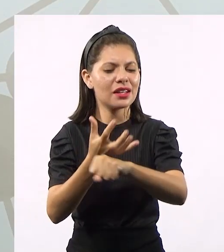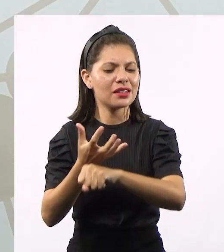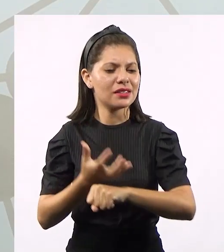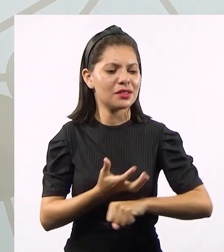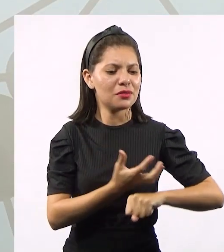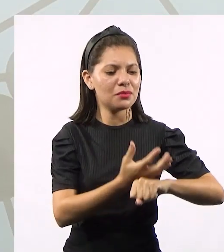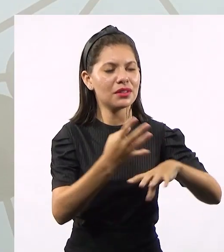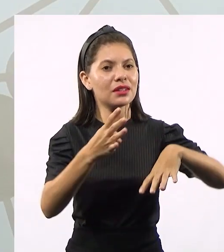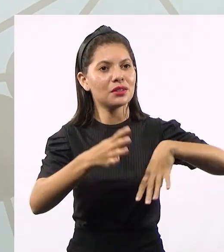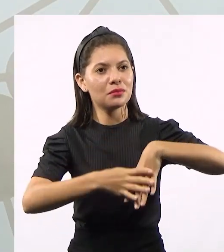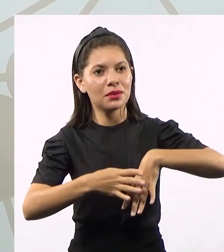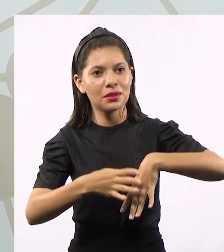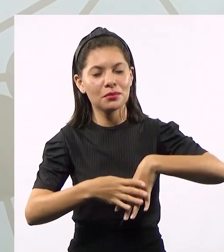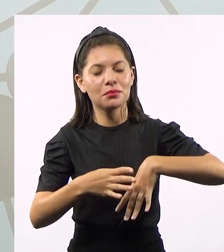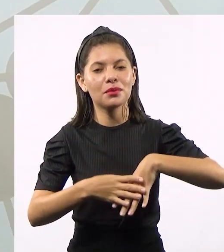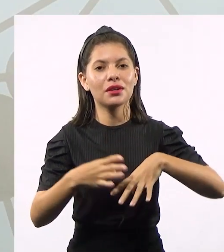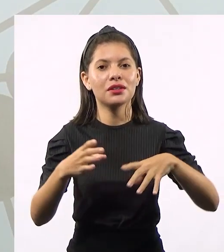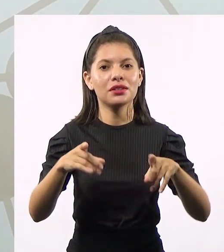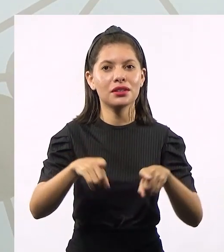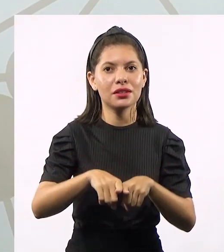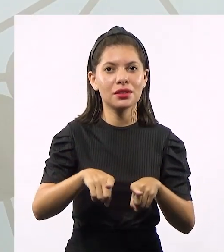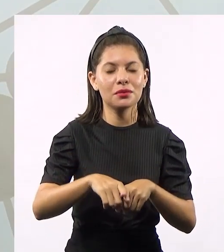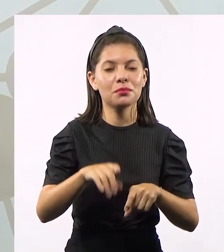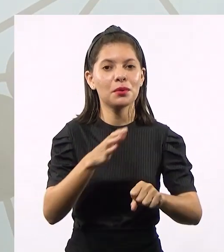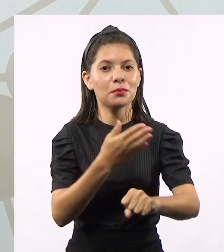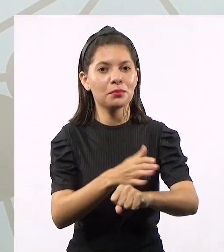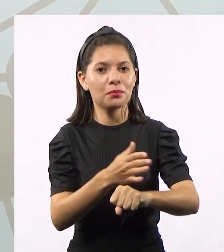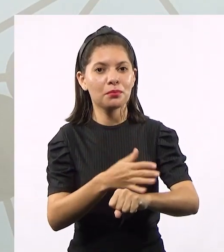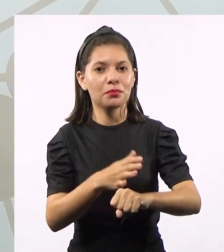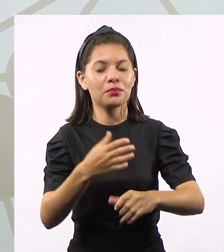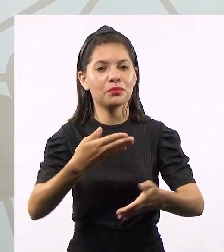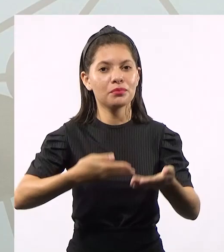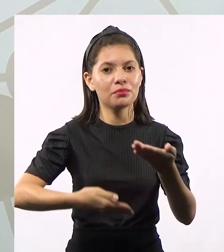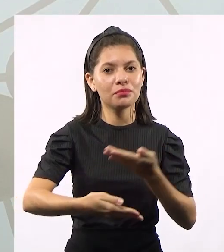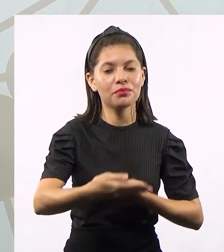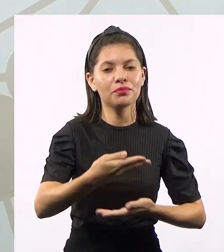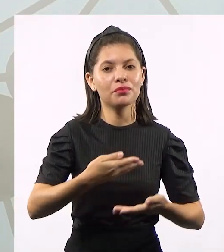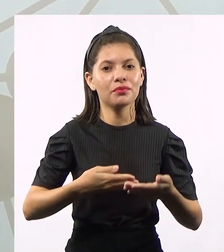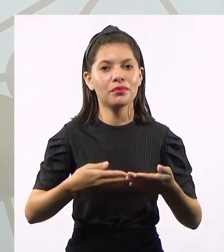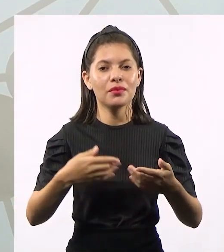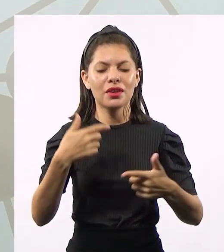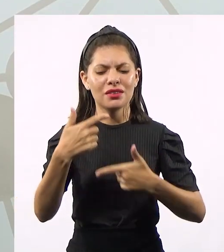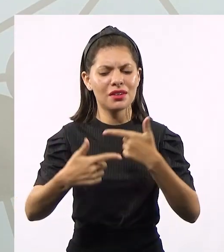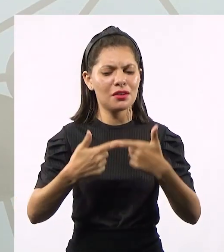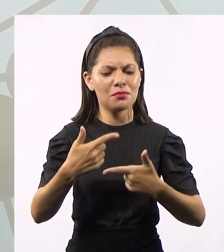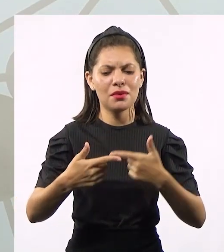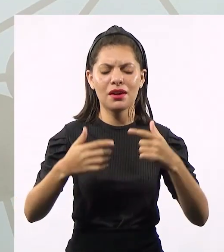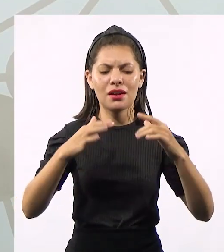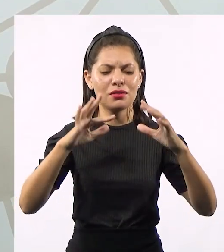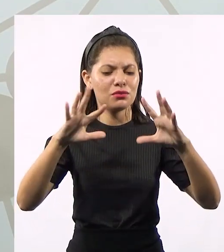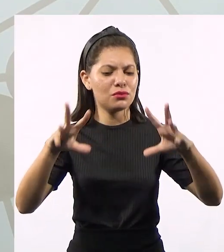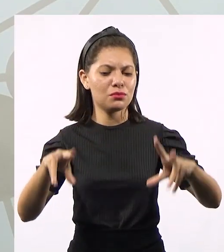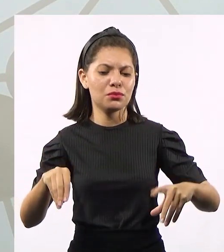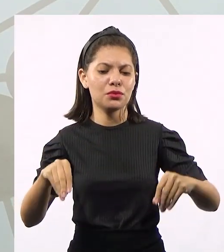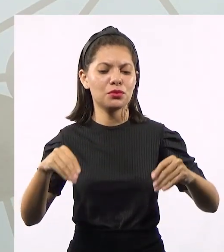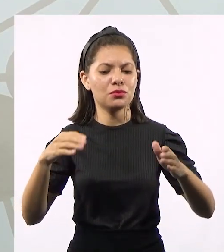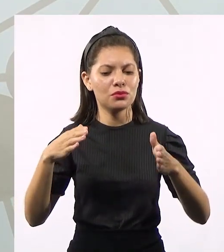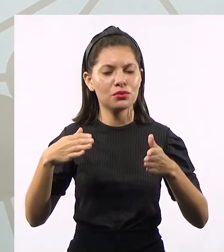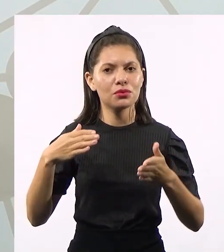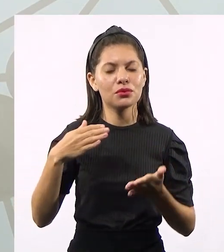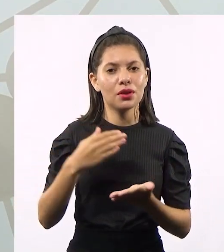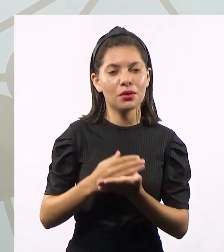de matemática, como também na disciplina de práticas colaborativas, mas em tantos outros trabalhos que a gente tem aí ao longo desse